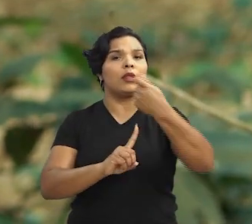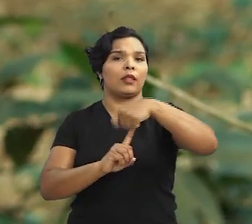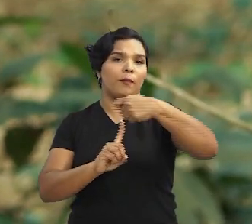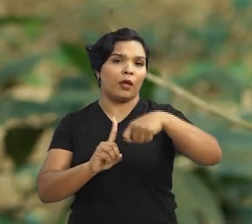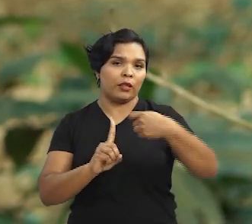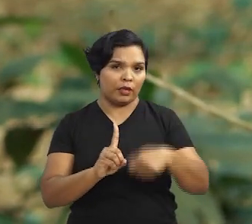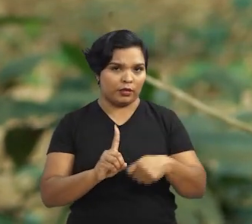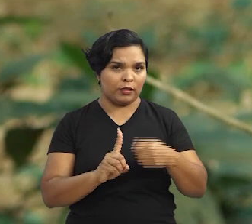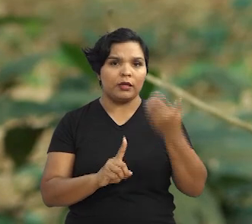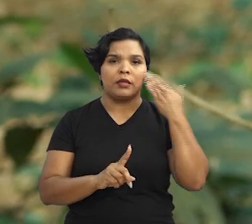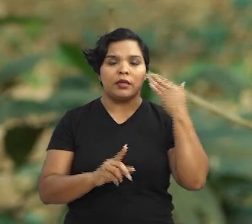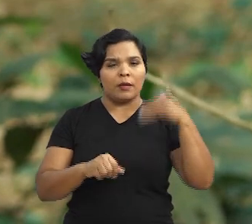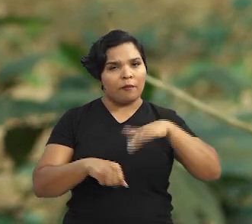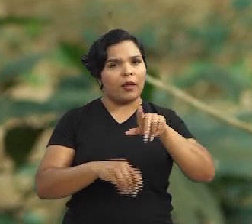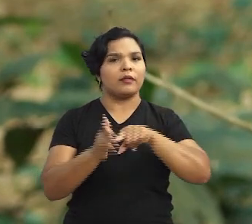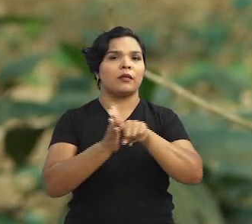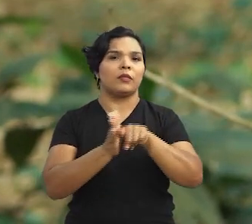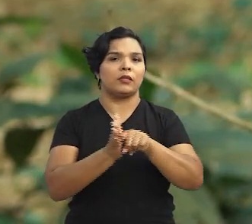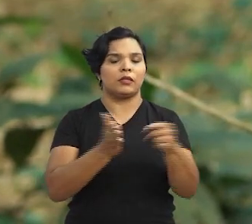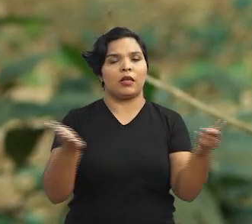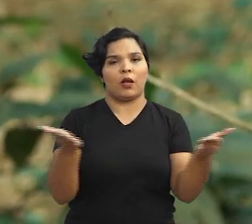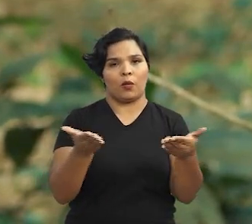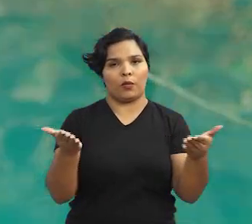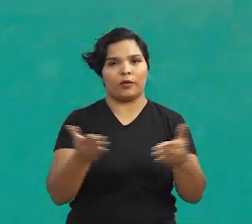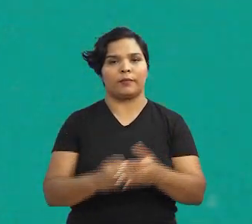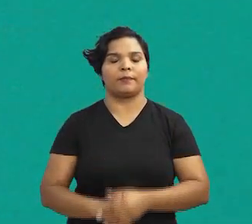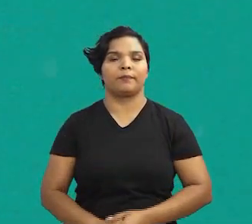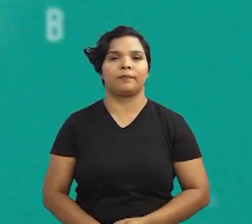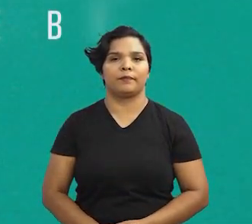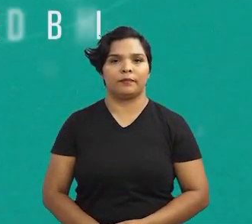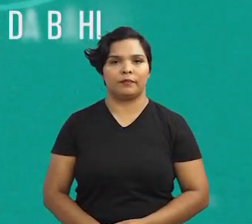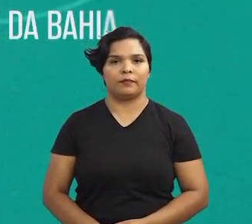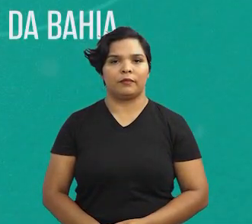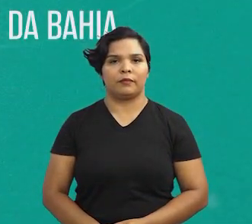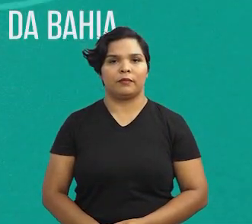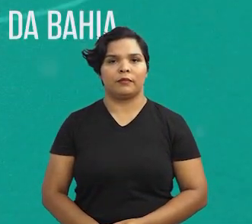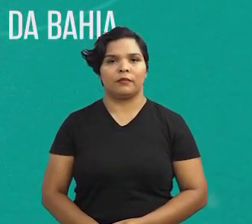na banana. Entenda mais sobre essa pesquisa agora.